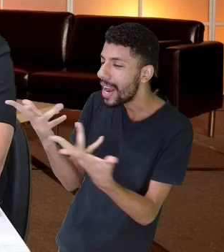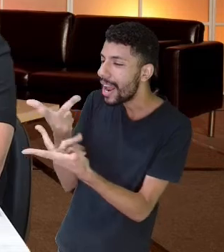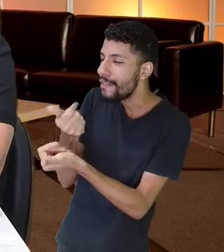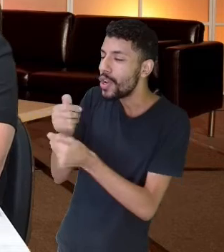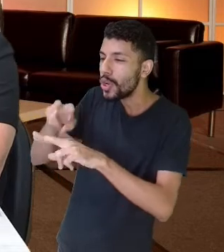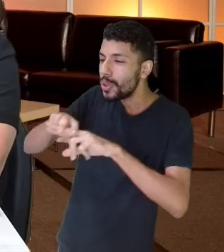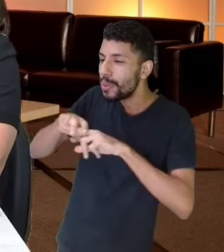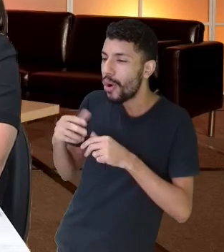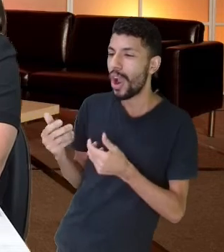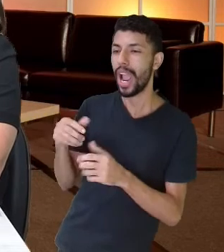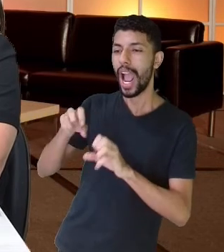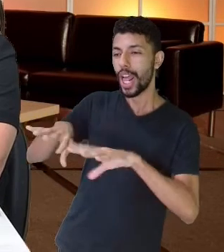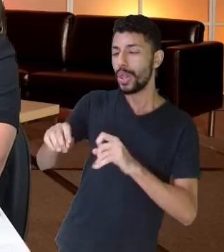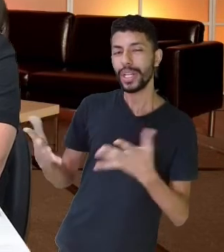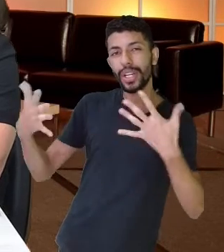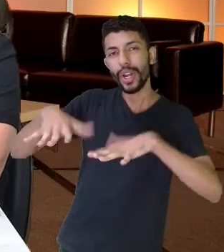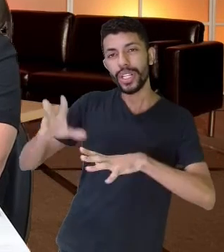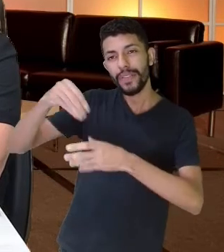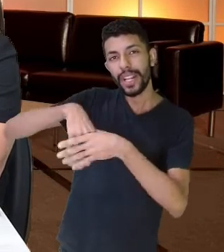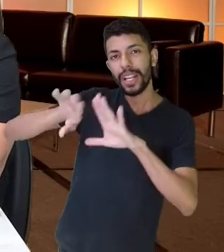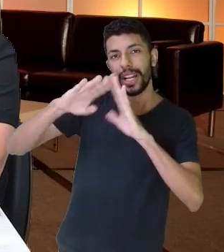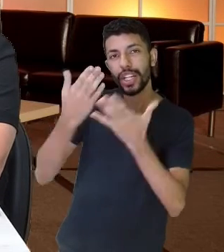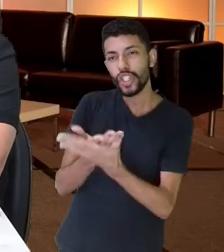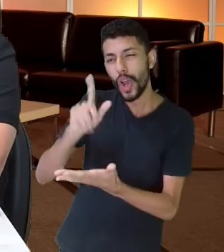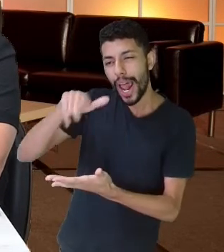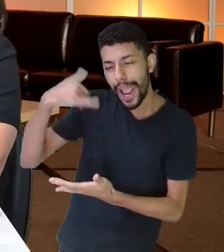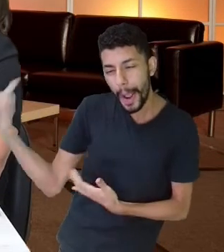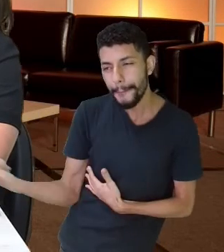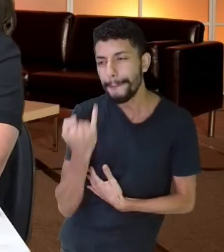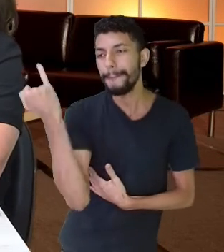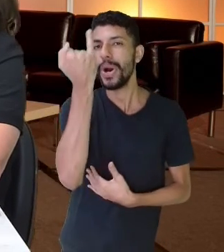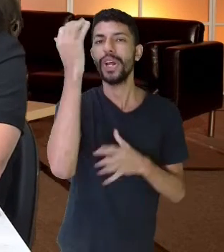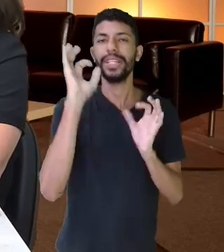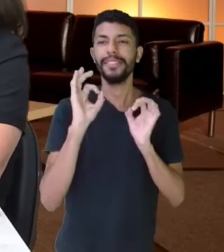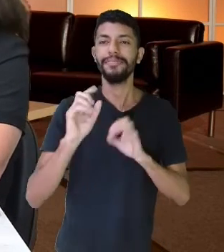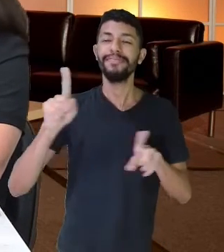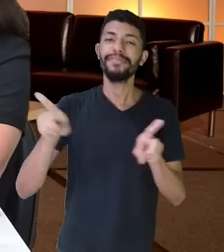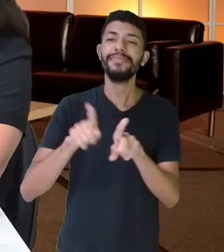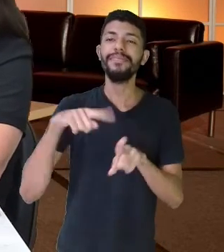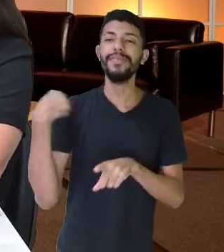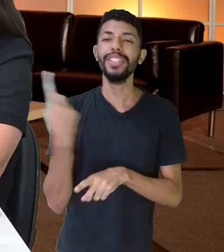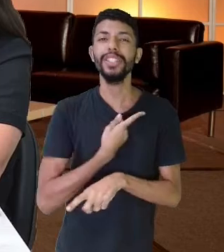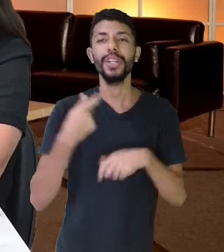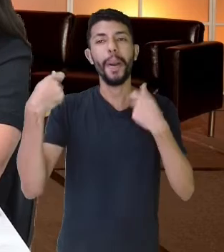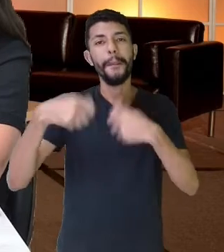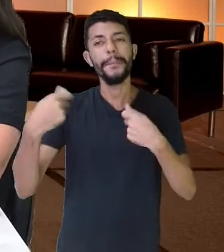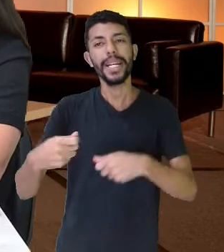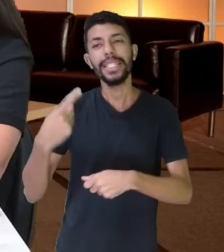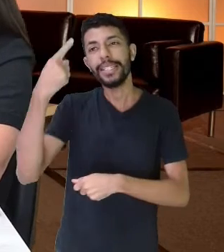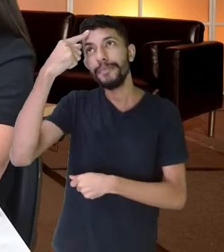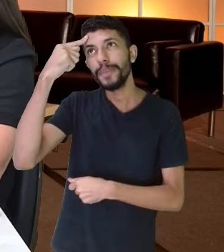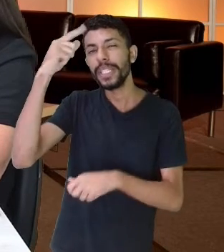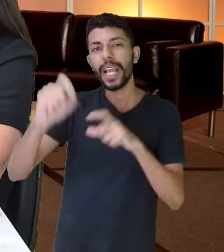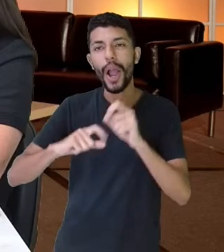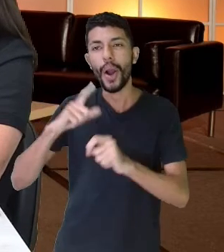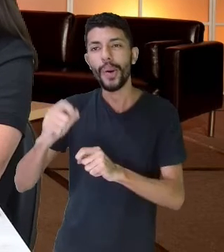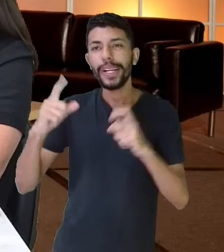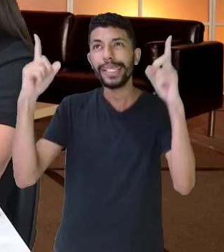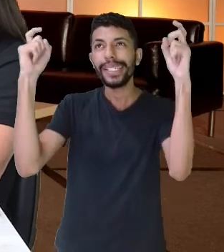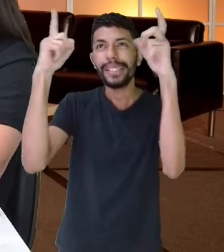inclusiva dentro da escola é muito importante. E precisamos pensar nos